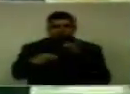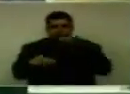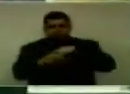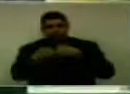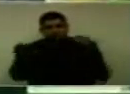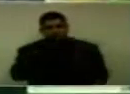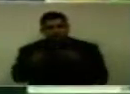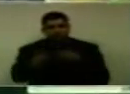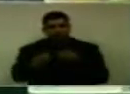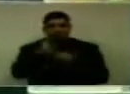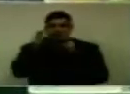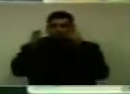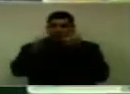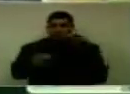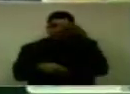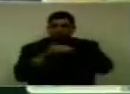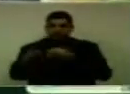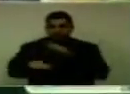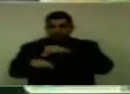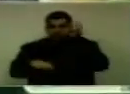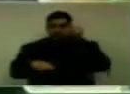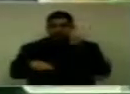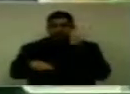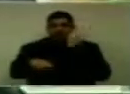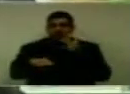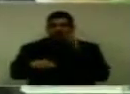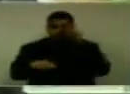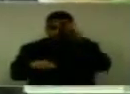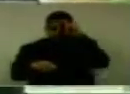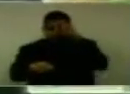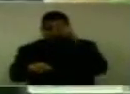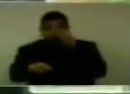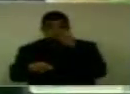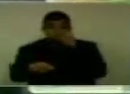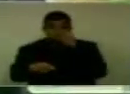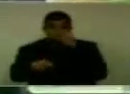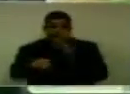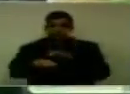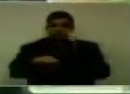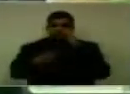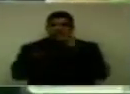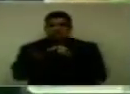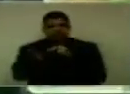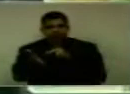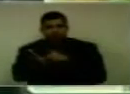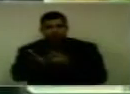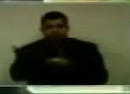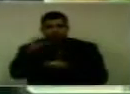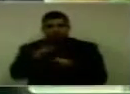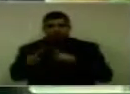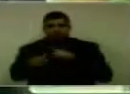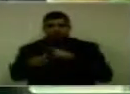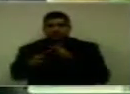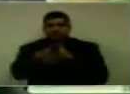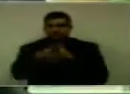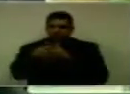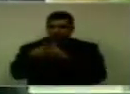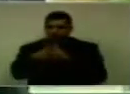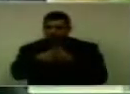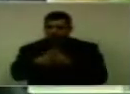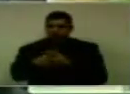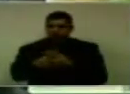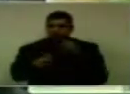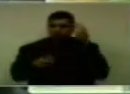eleição, esse tema se torna cada vez mais forte, mas, na verdade, vai haver muita confusão